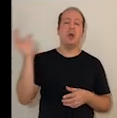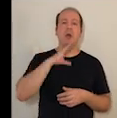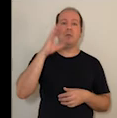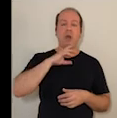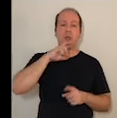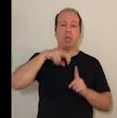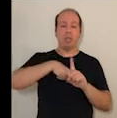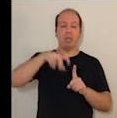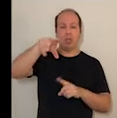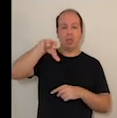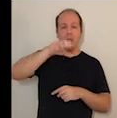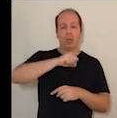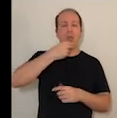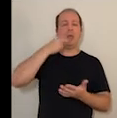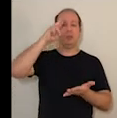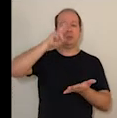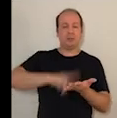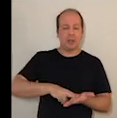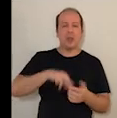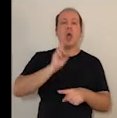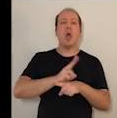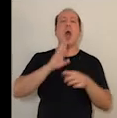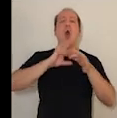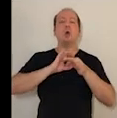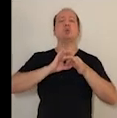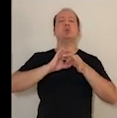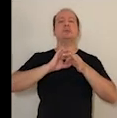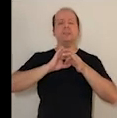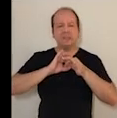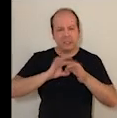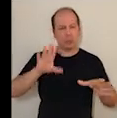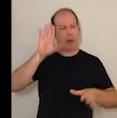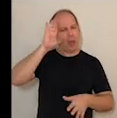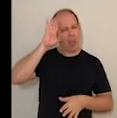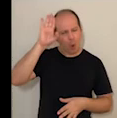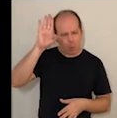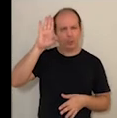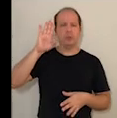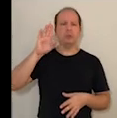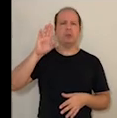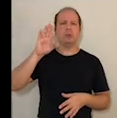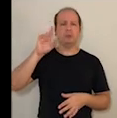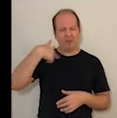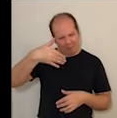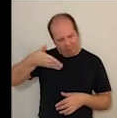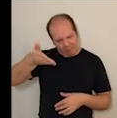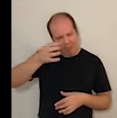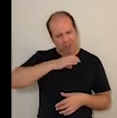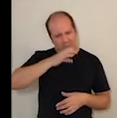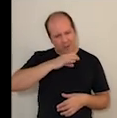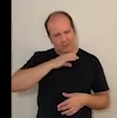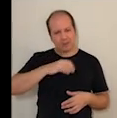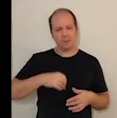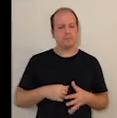Vá correndo até a chefatura de polícia e entregue esta carta ao inspetor, autorizando a soltura imediata do contra-almirante